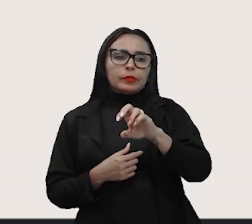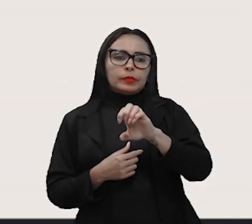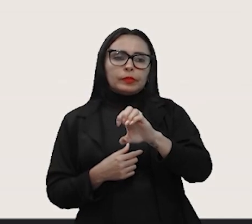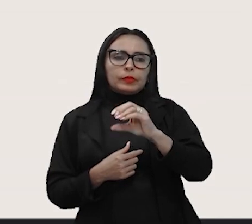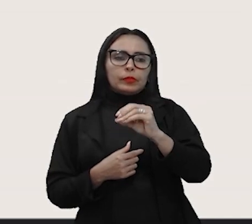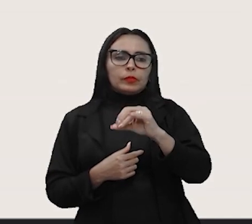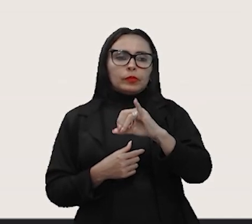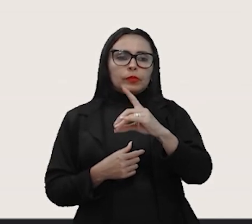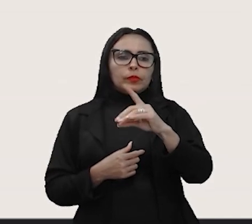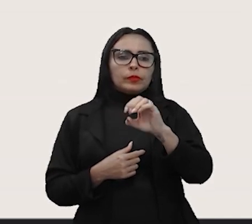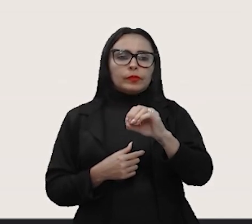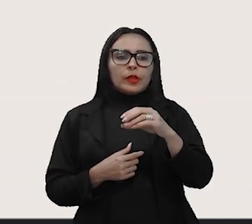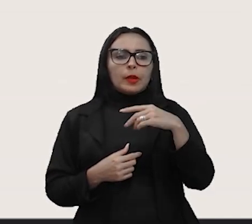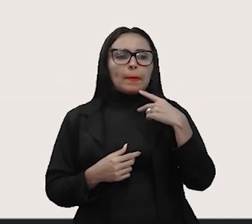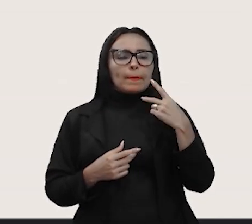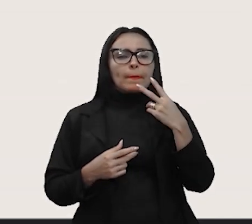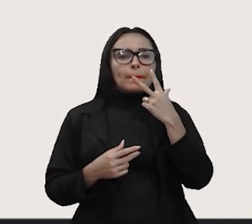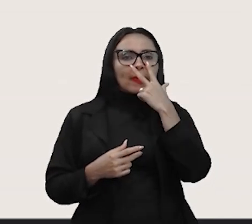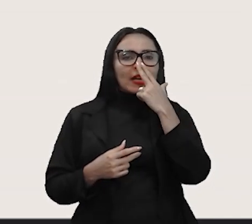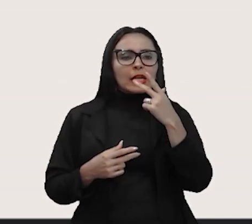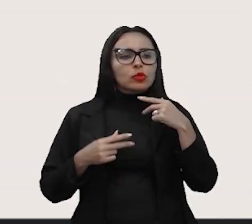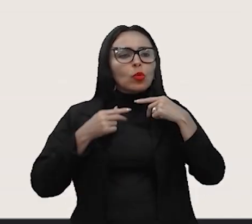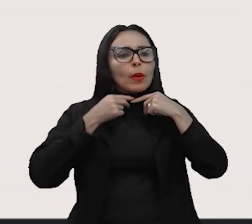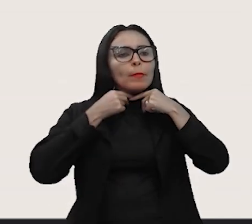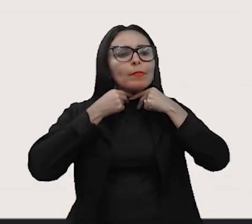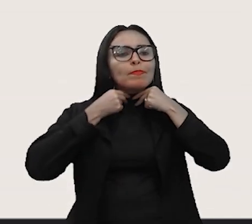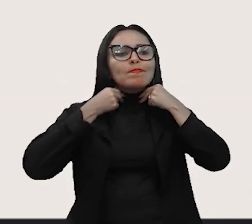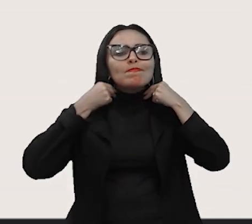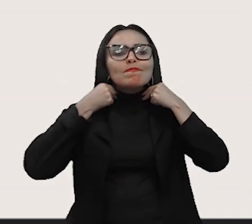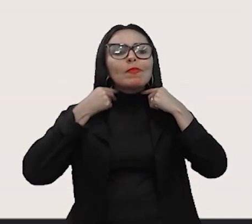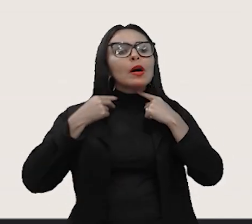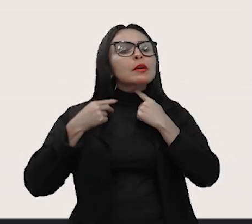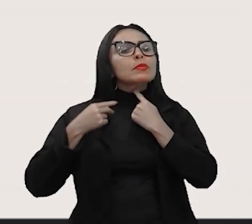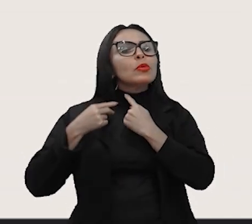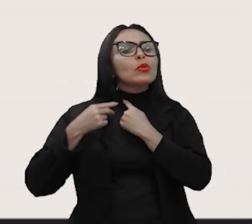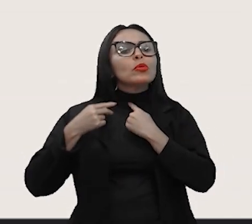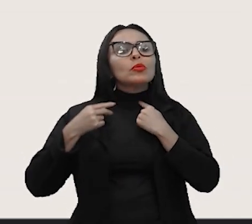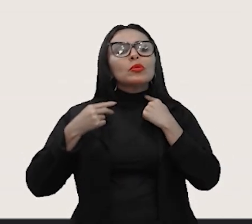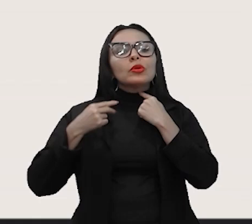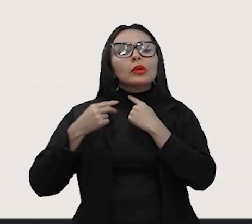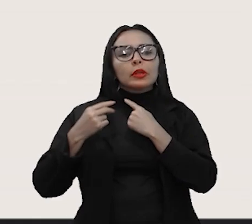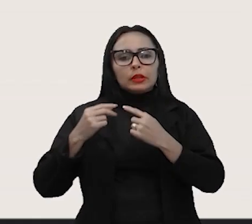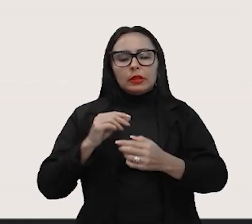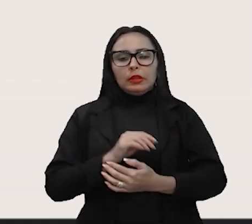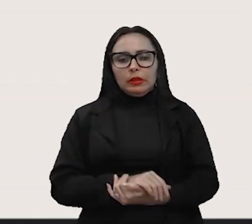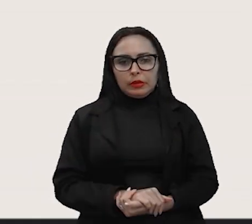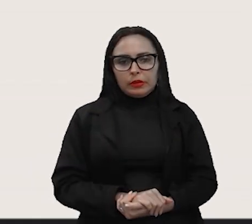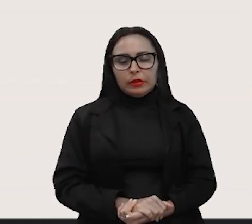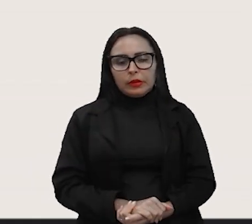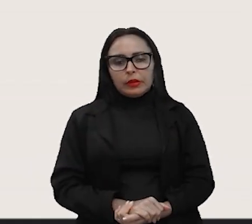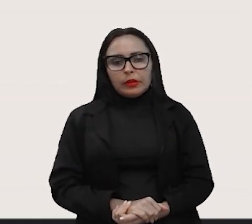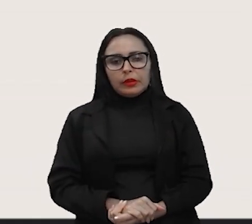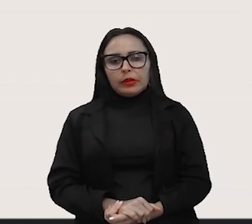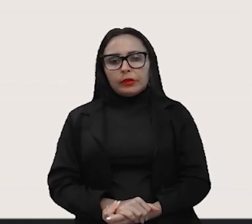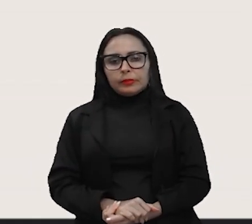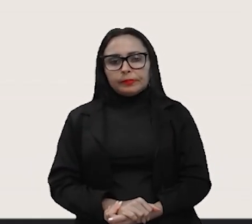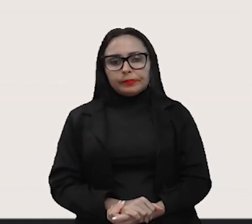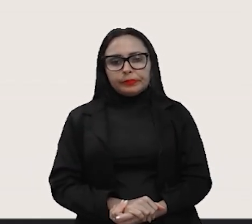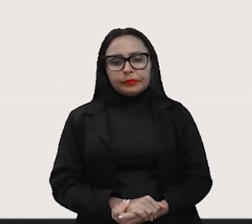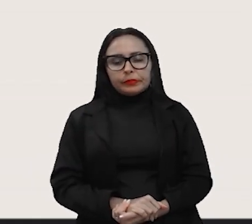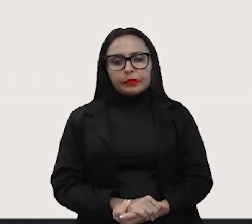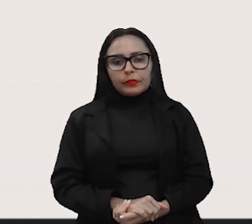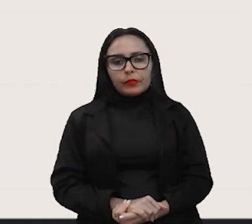gravata borboleta. E nessa gravata borboleta a gente vai ter outras glândulazinhas nela, que são as